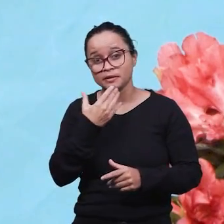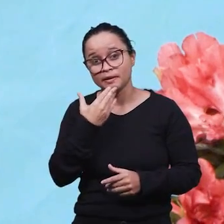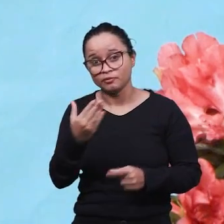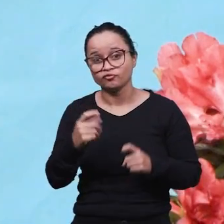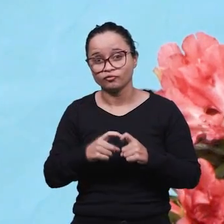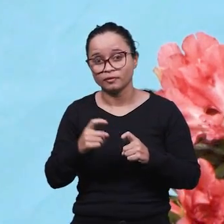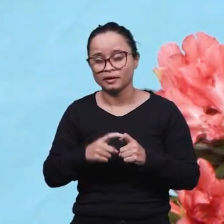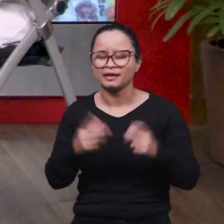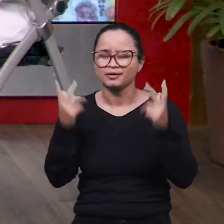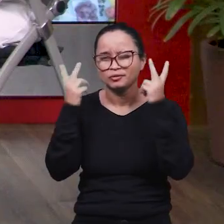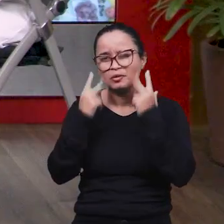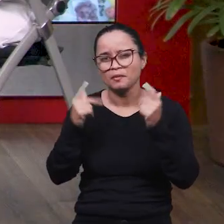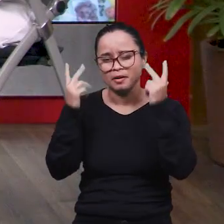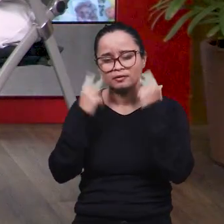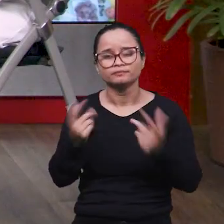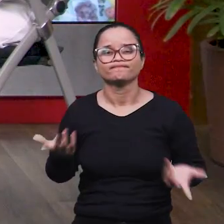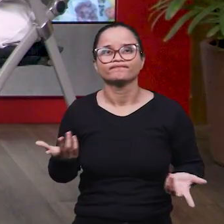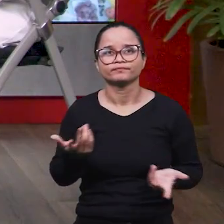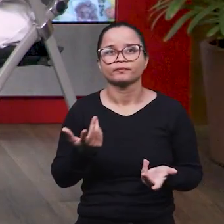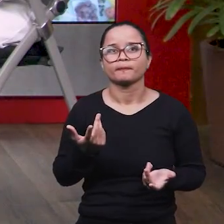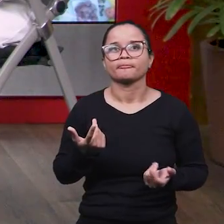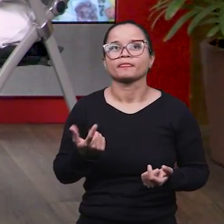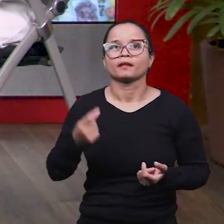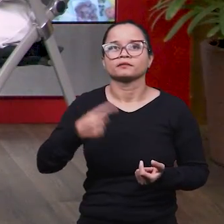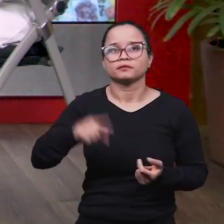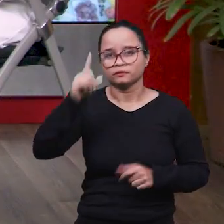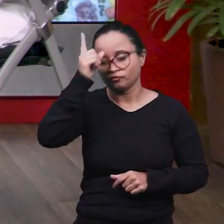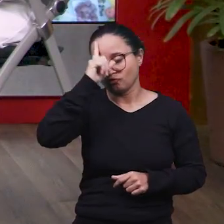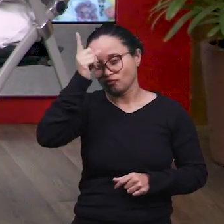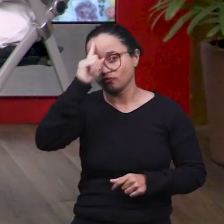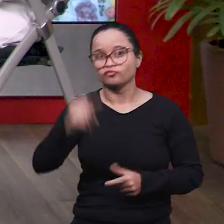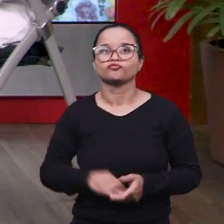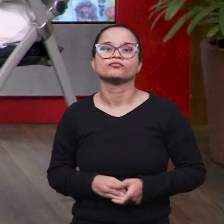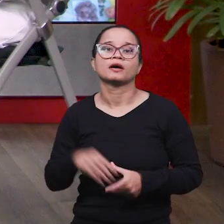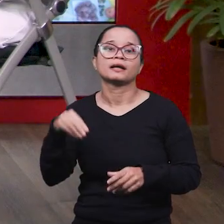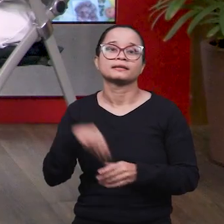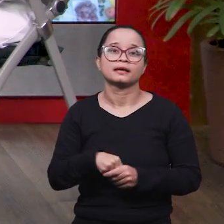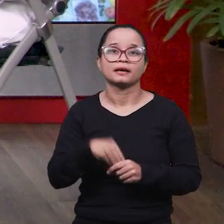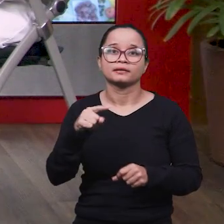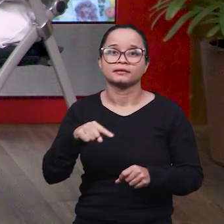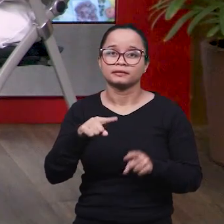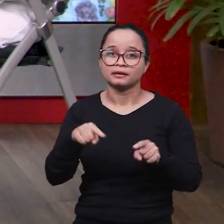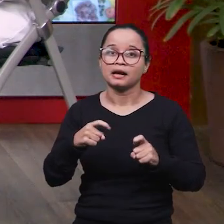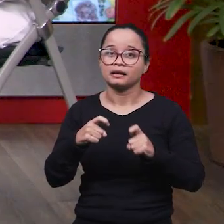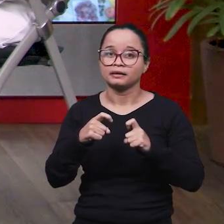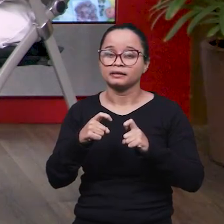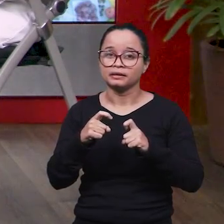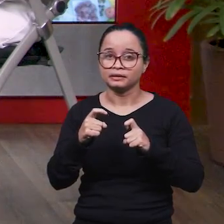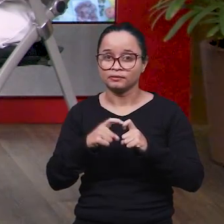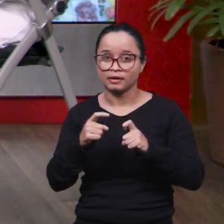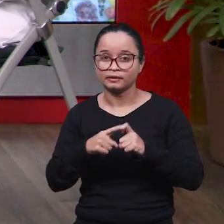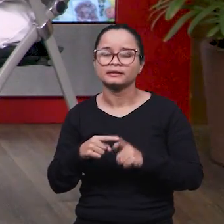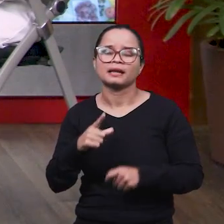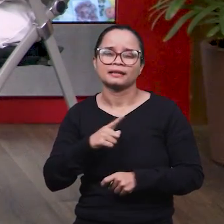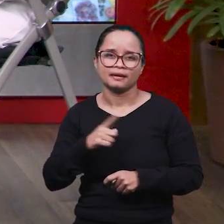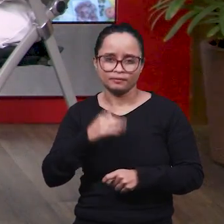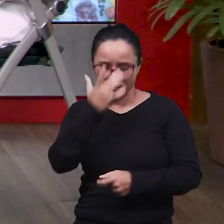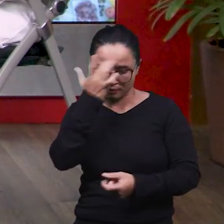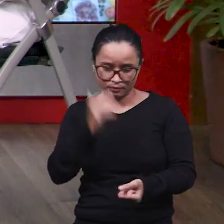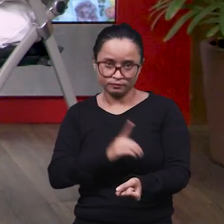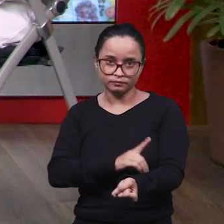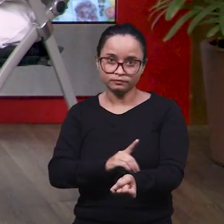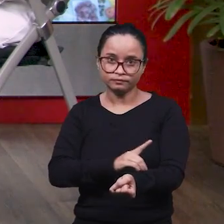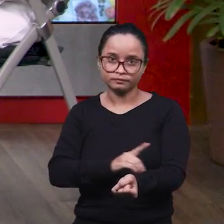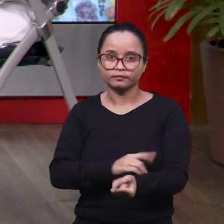é muito comum. É a nossa rotina, dia a dia de consultório, tem bastante gestante com diabetes, chegando a